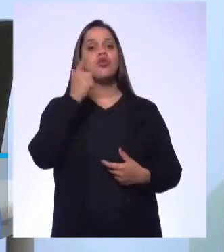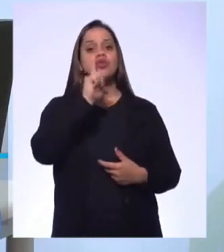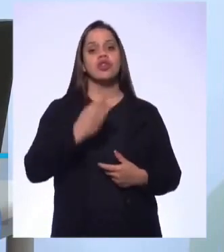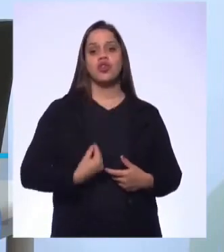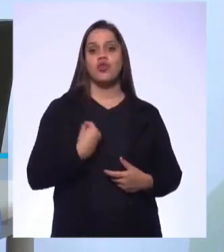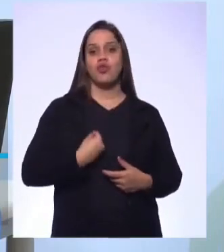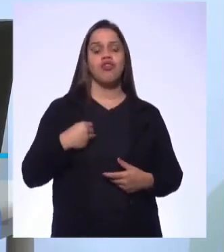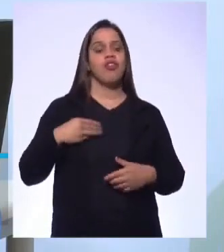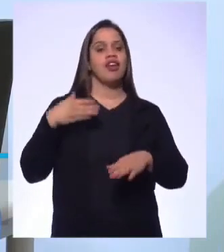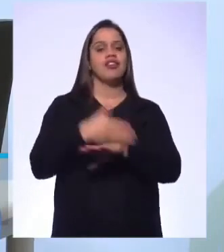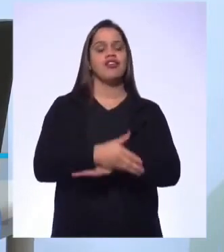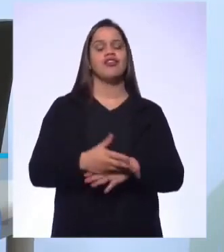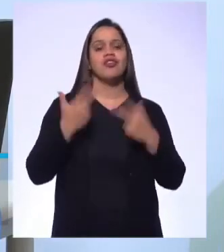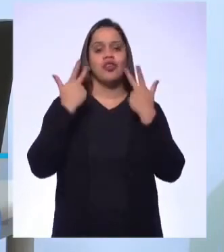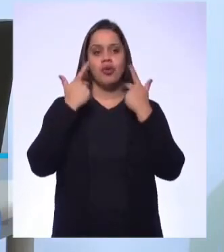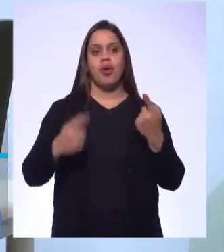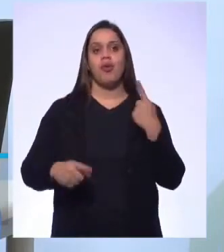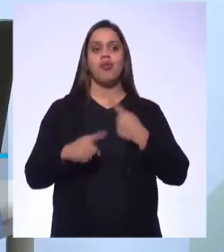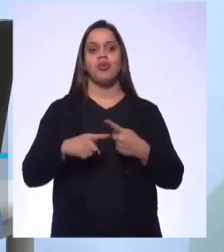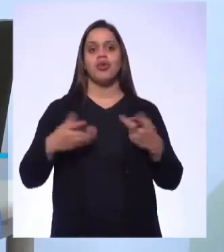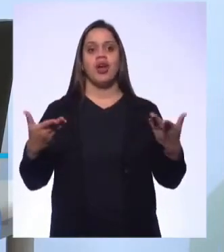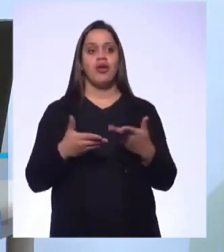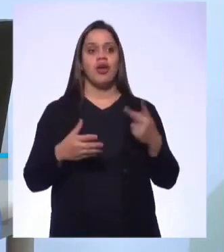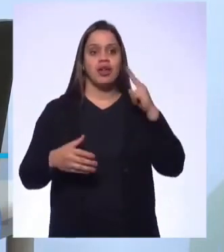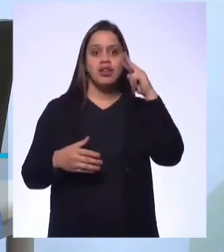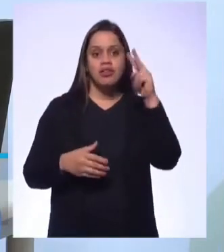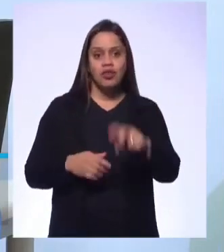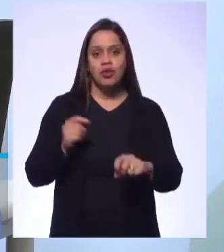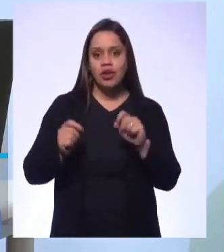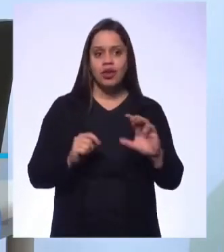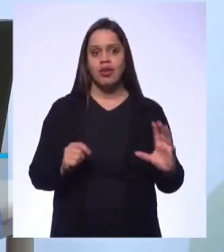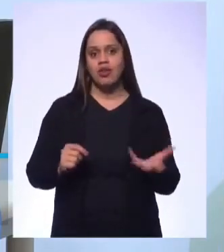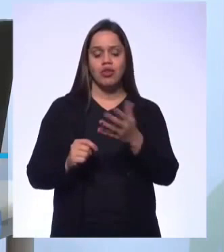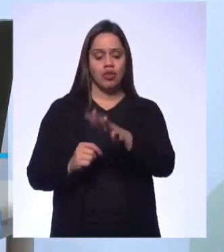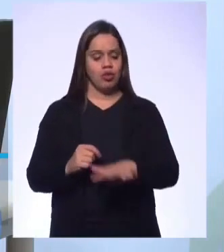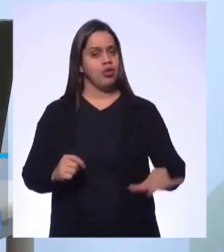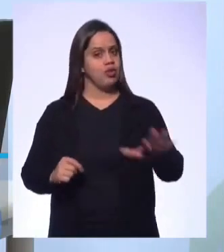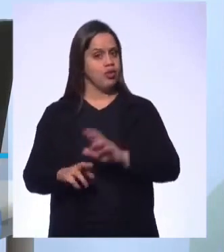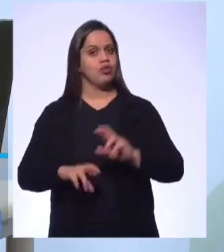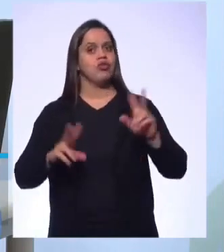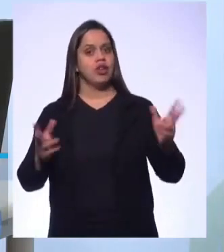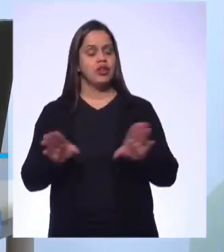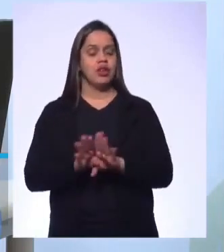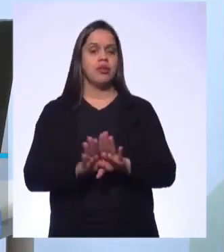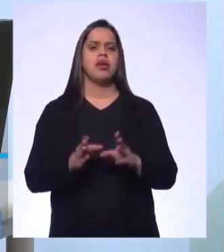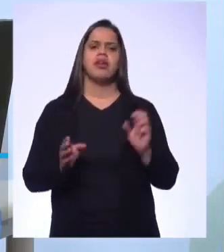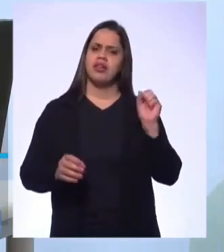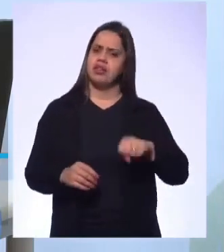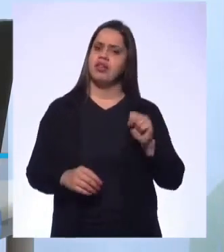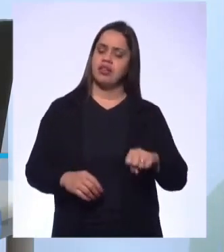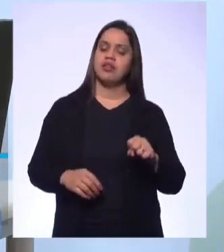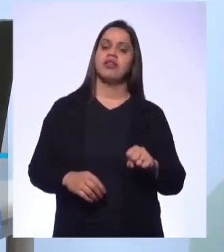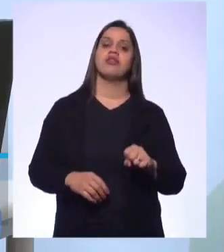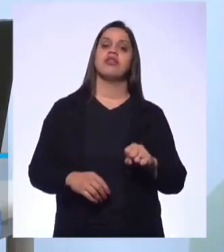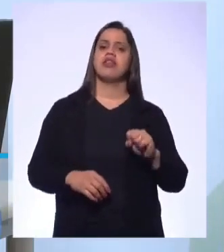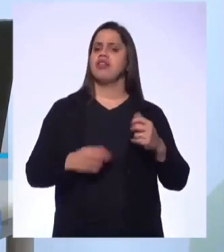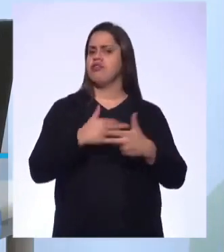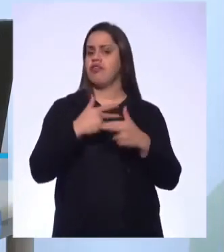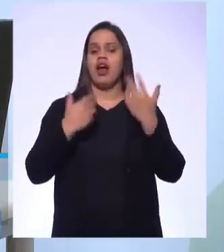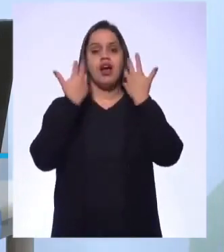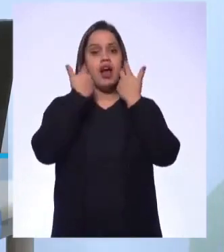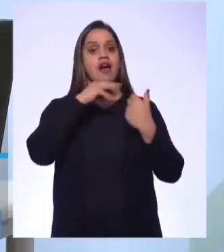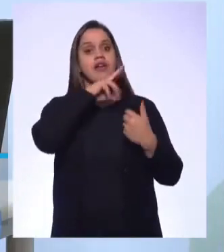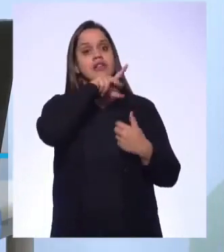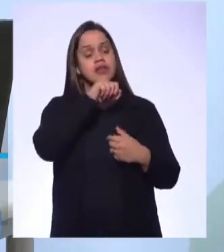forma diferente, tanto que tem o ops, porque eles não se depararam com a mesma situação, com o mesmo habitat, né? E sim, muitos animais estão extintos por conta do